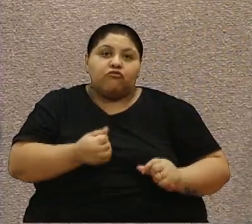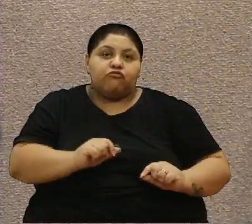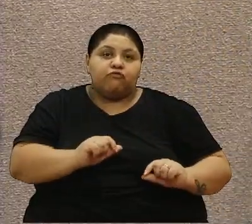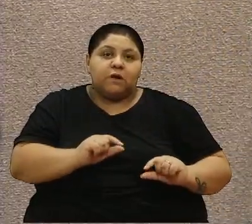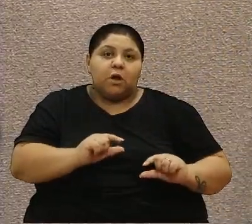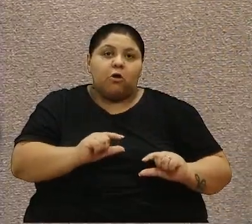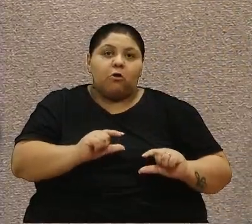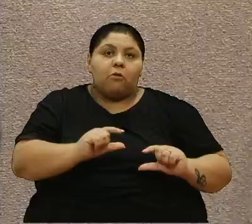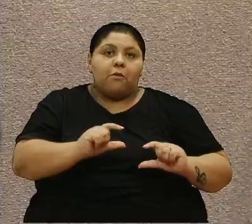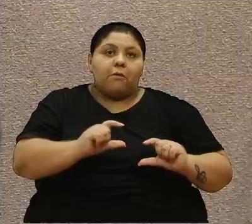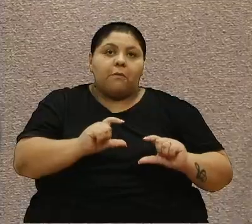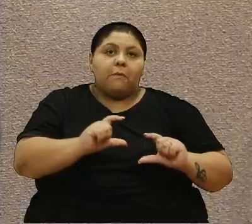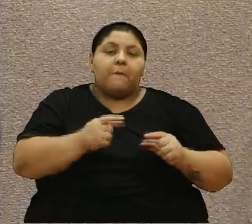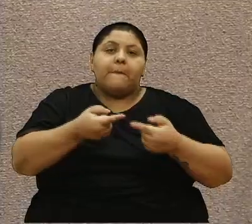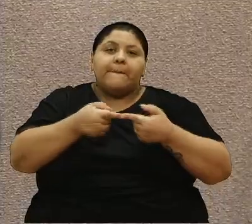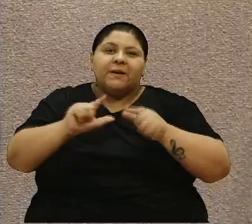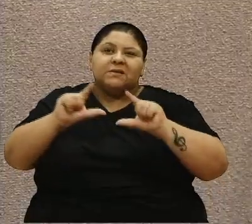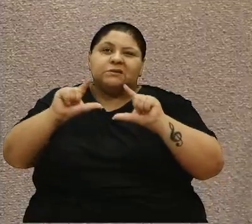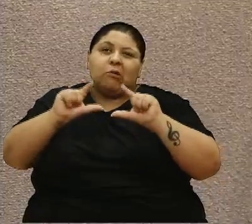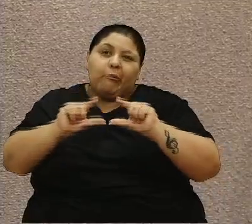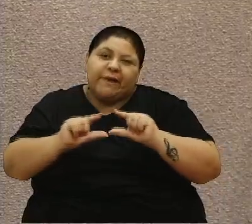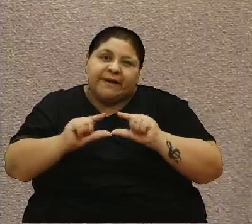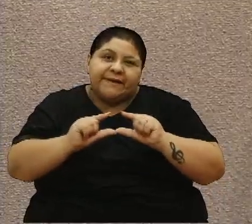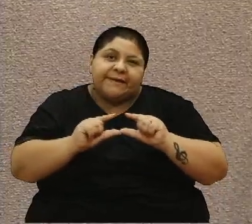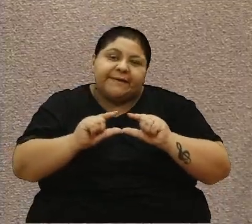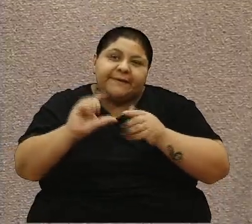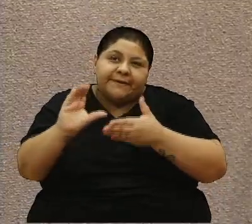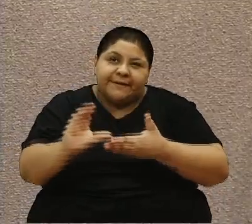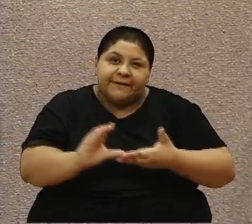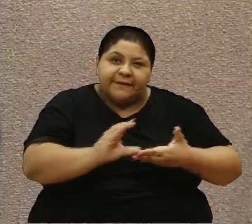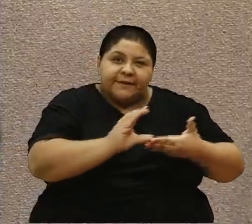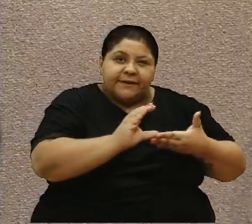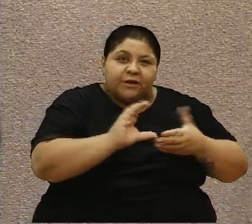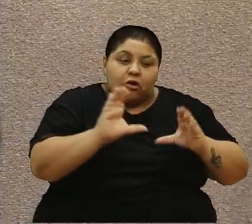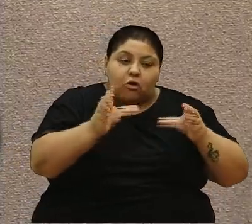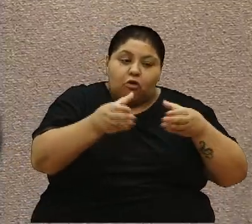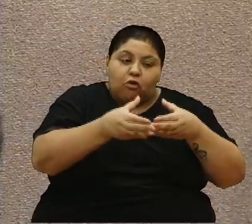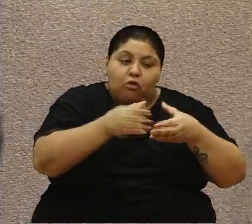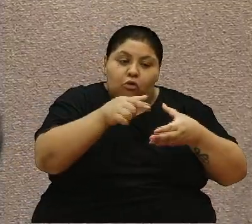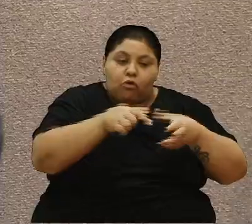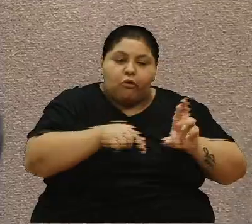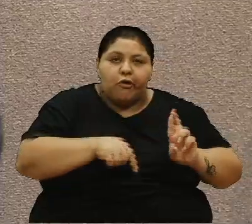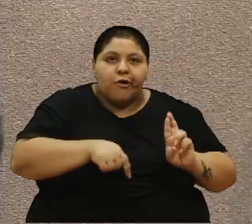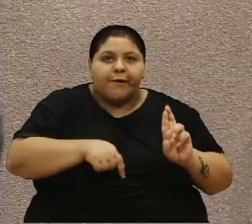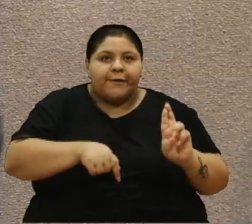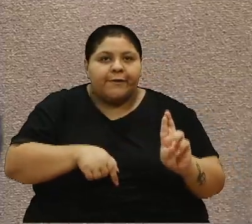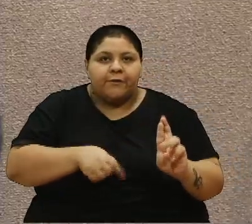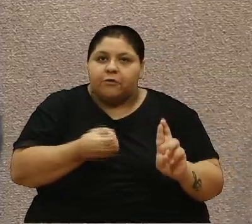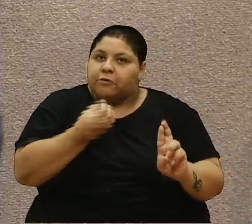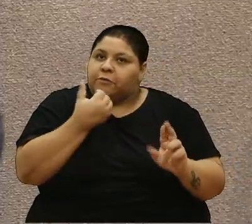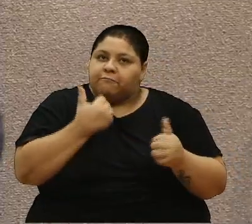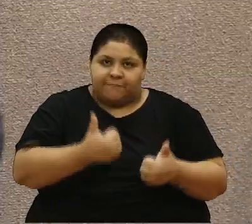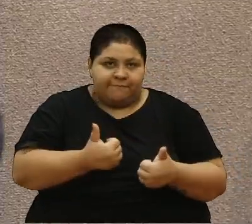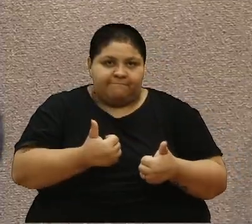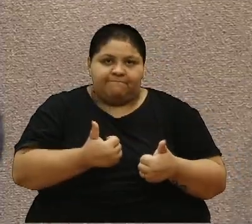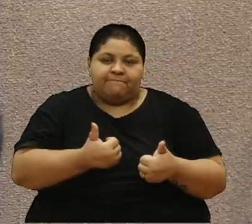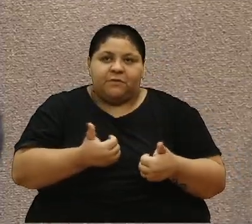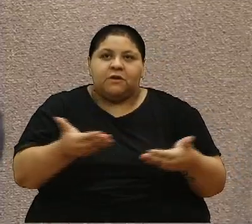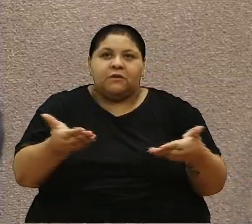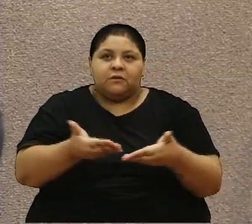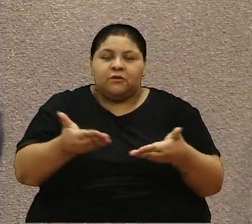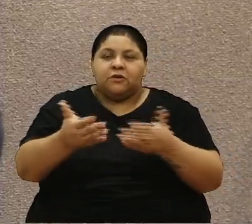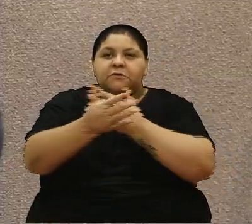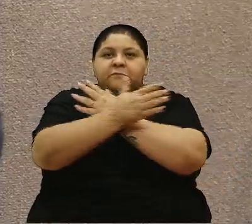o tempo. E mesmo com um pequeno investimento, as nossas Esmeraldas estão representando muito bem. E aqui também vai o